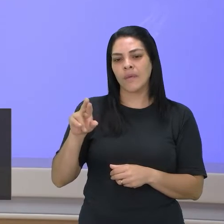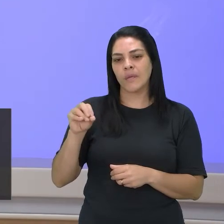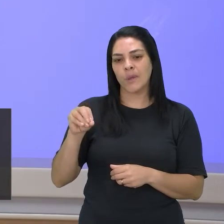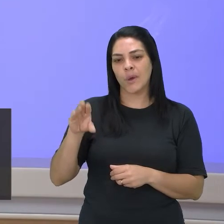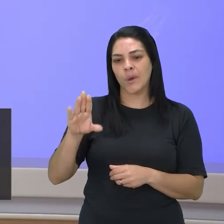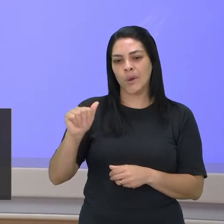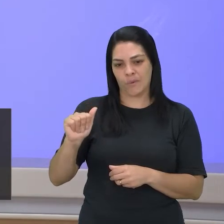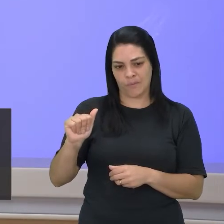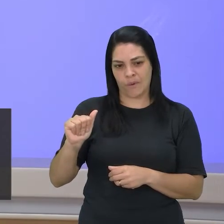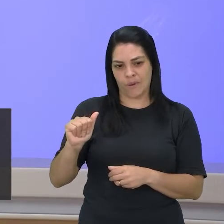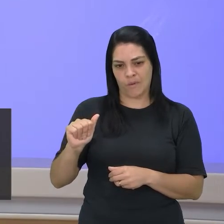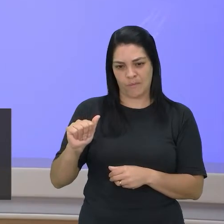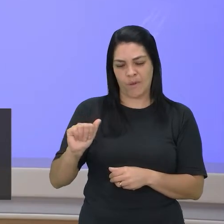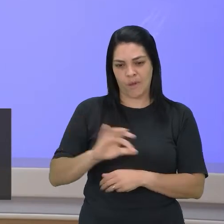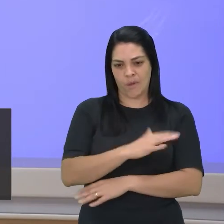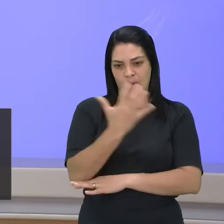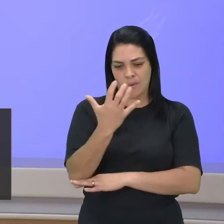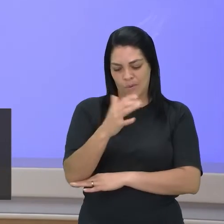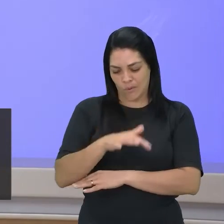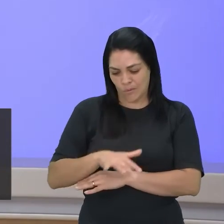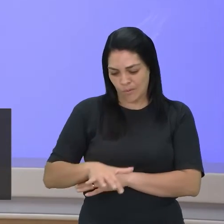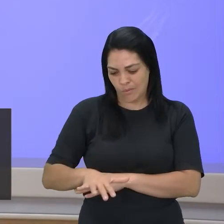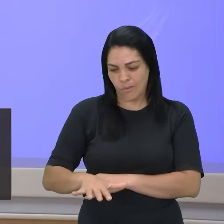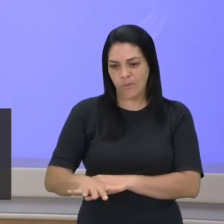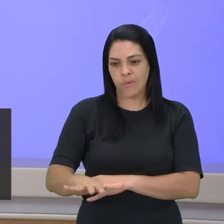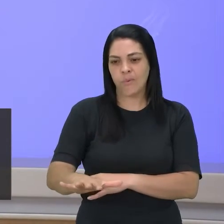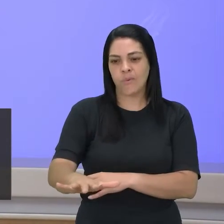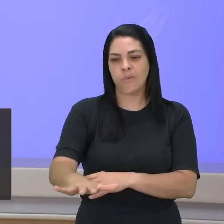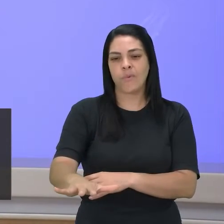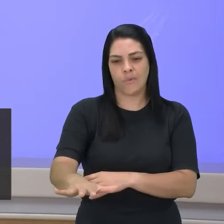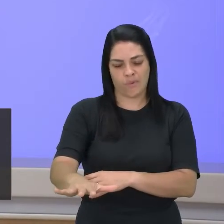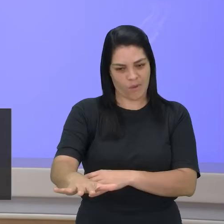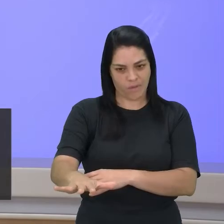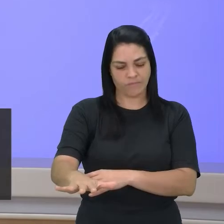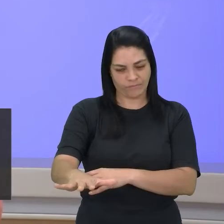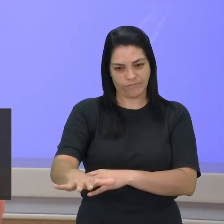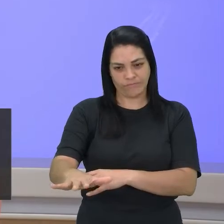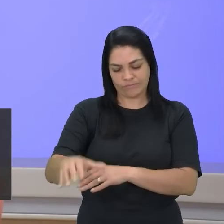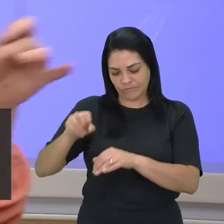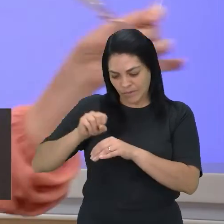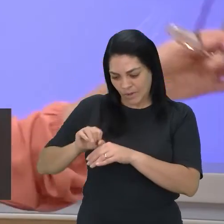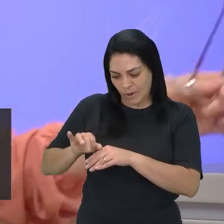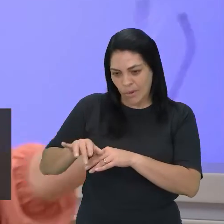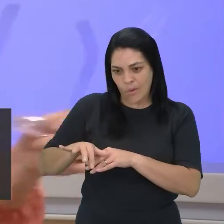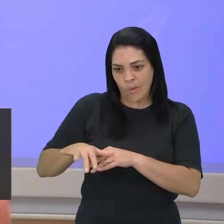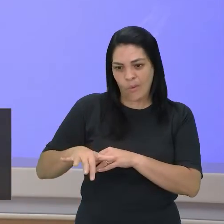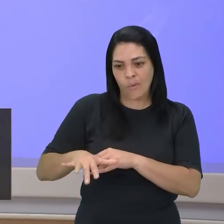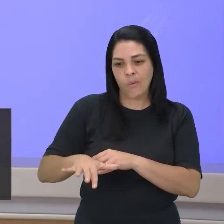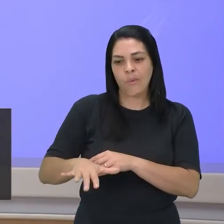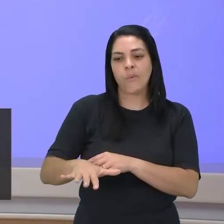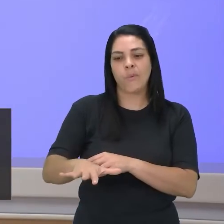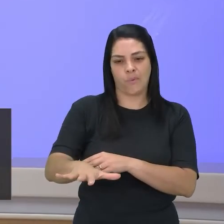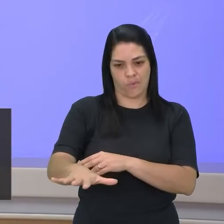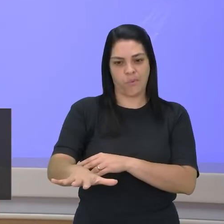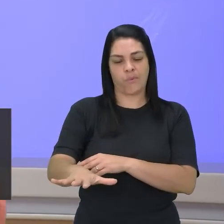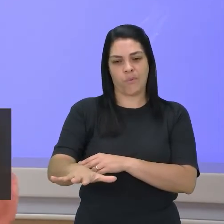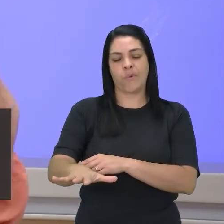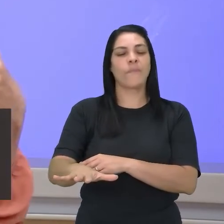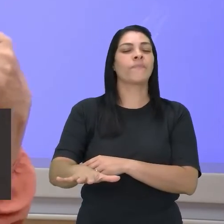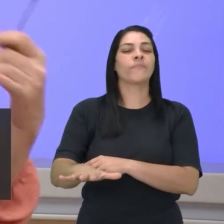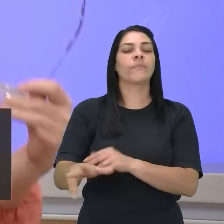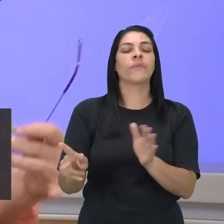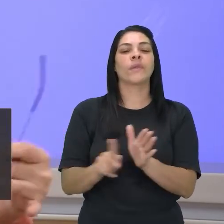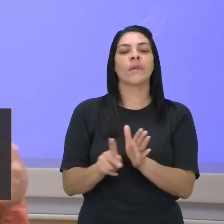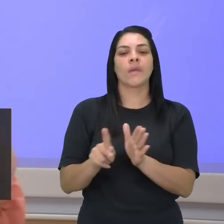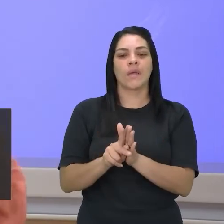gabiroba rasteira, não aquela de árvore. Um arbusto. Era a menorzinha que é típica do Cerrado. Então a gente